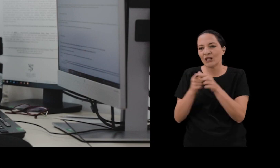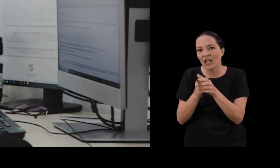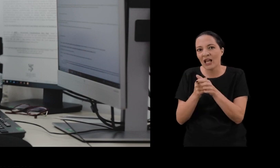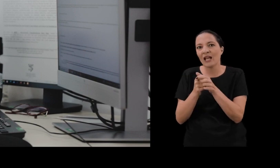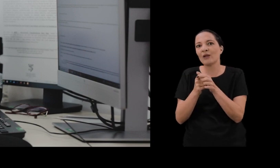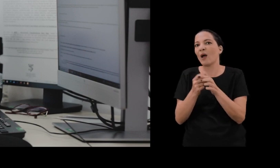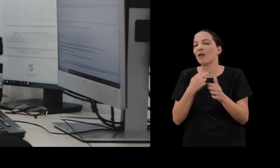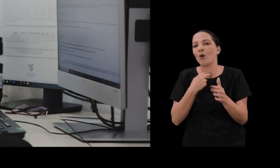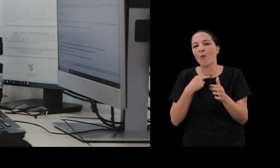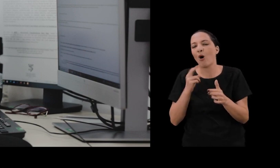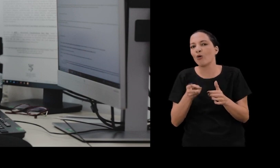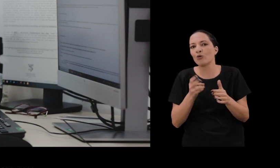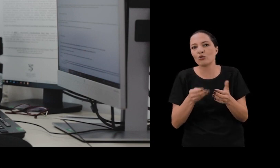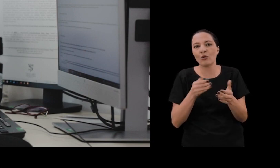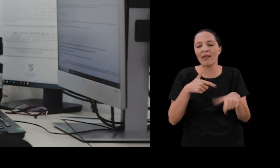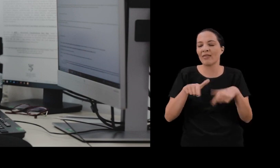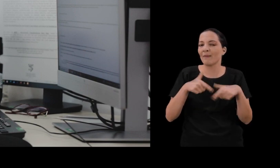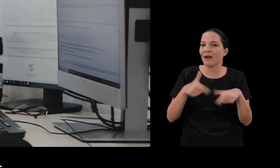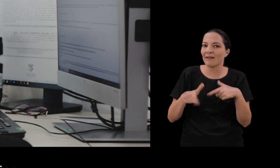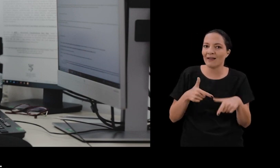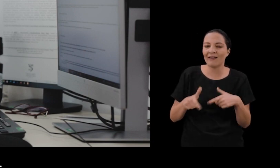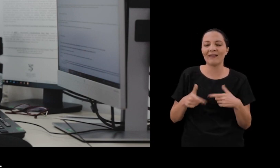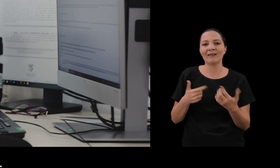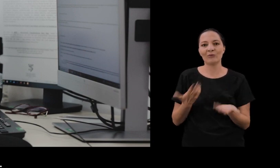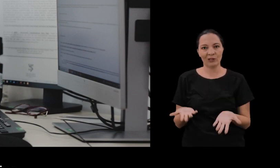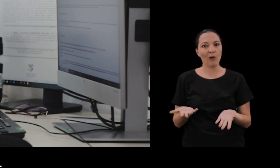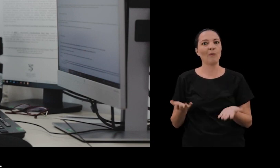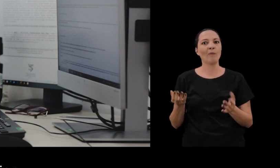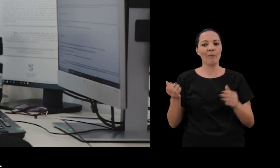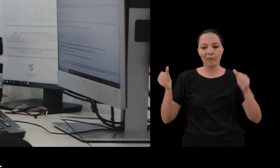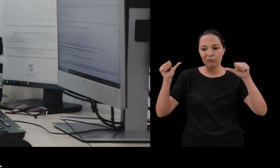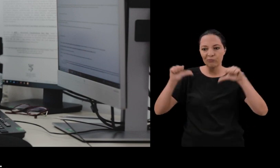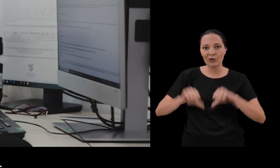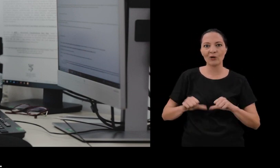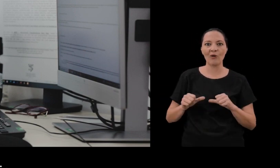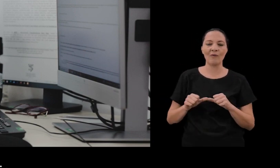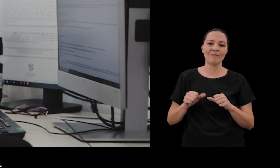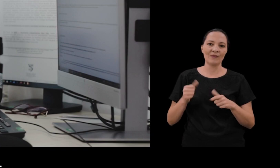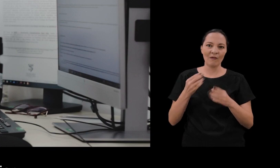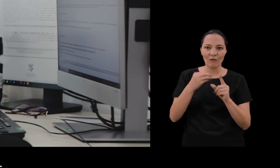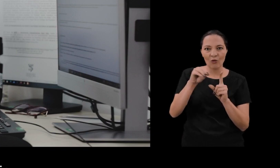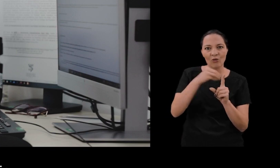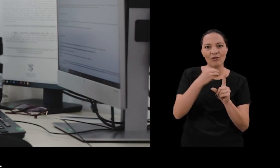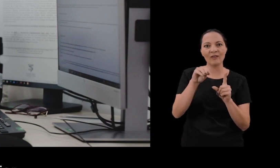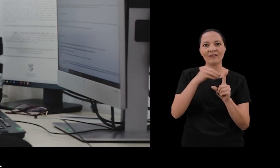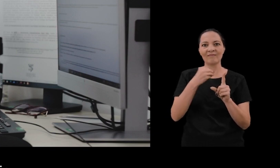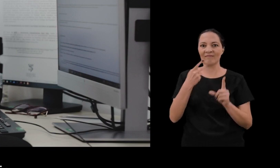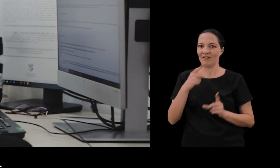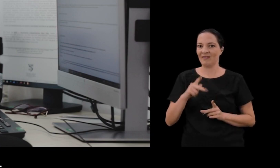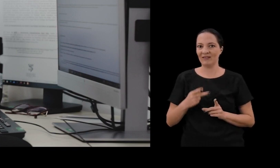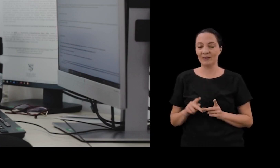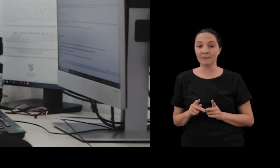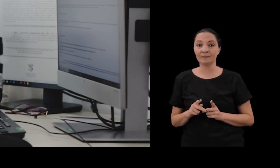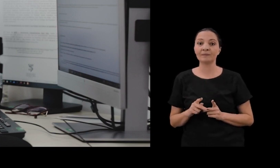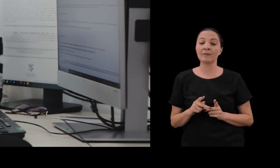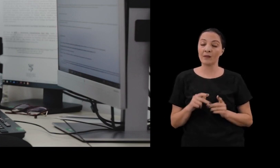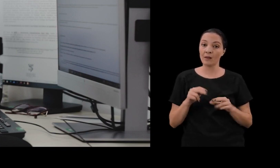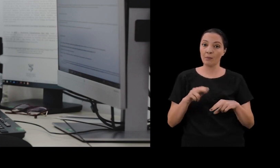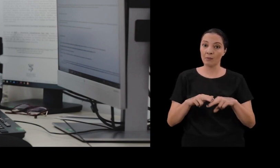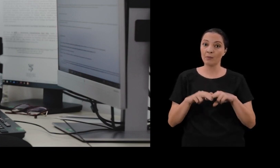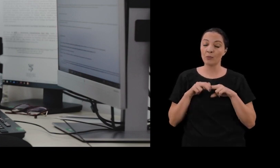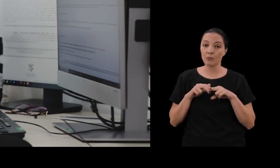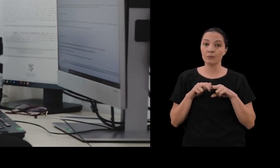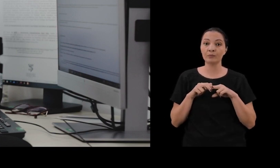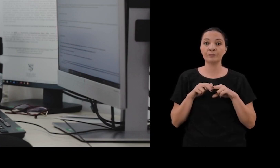largar suas atividades, gerando assim uma situação maior de vulnerabilidade social e